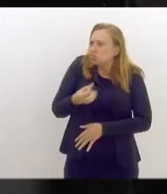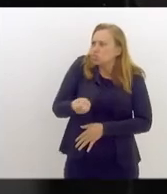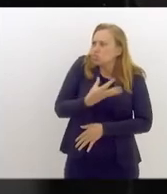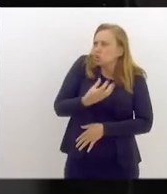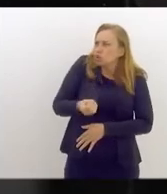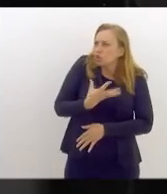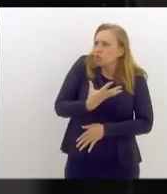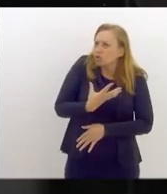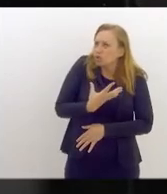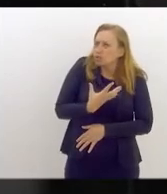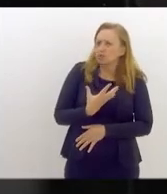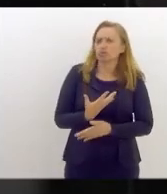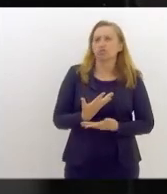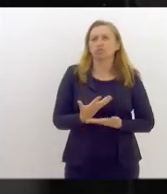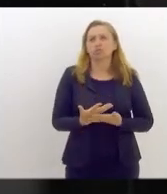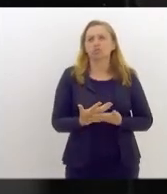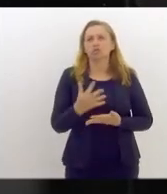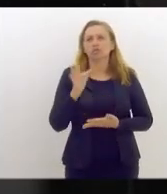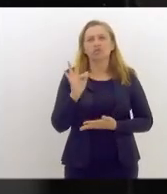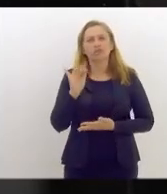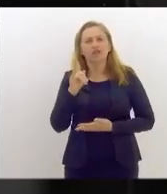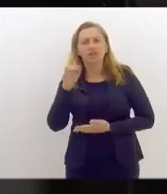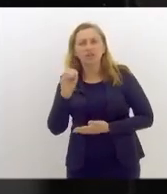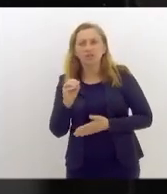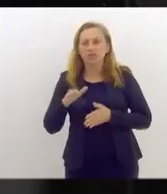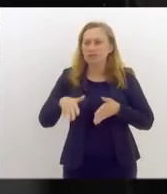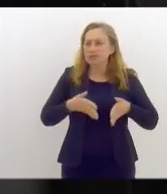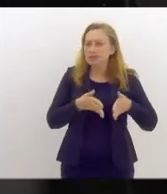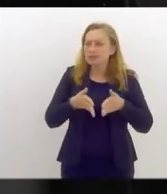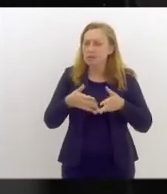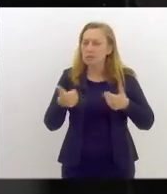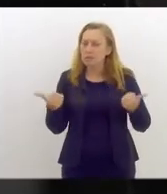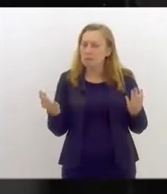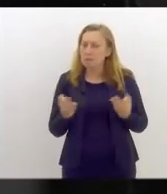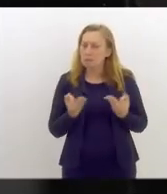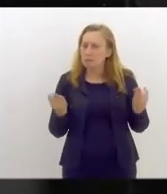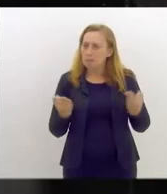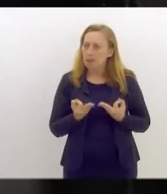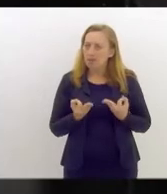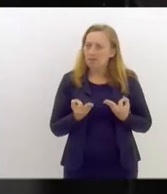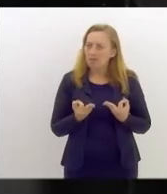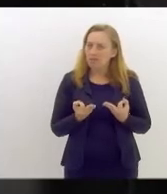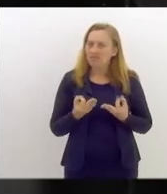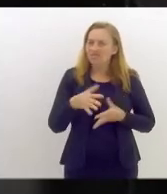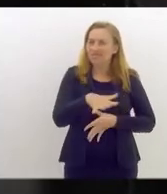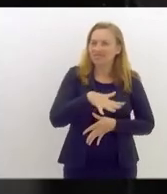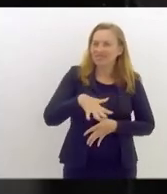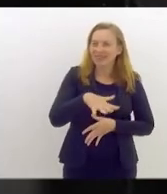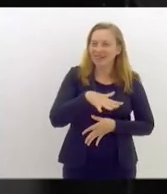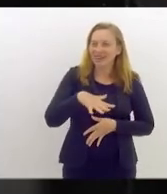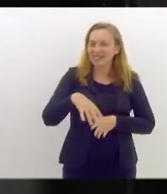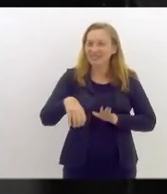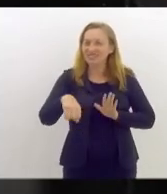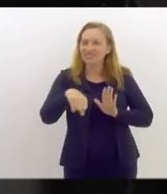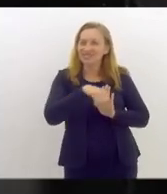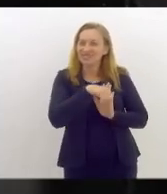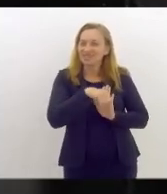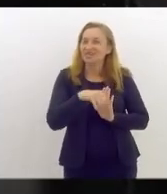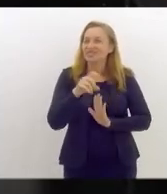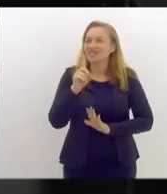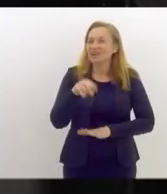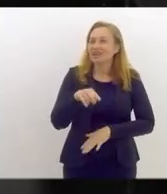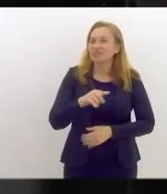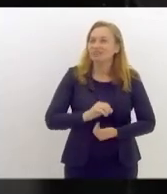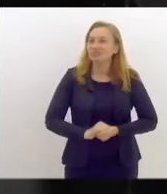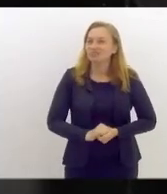para magistratura e o Fernando teve essa caminhada brilhante na área criminal Fernanda é